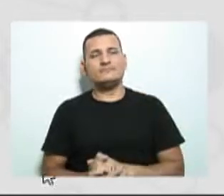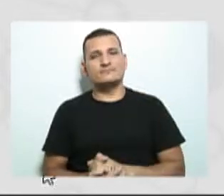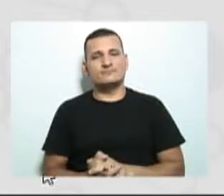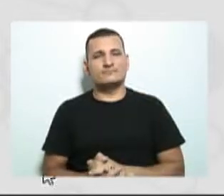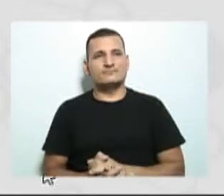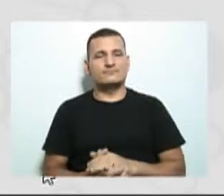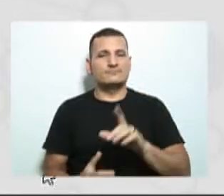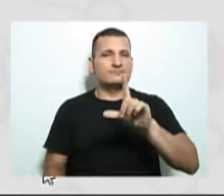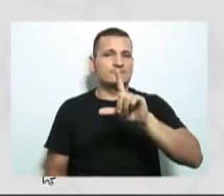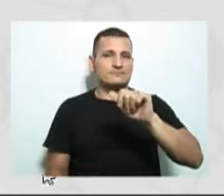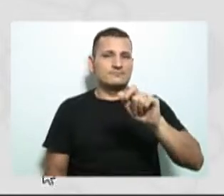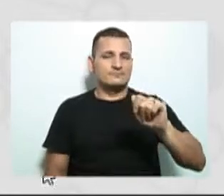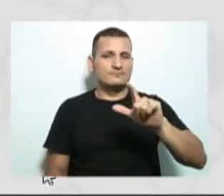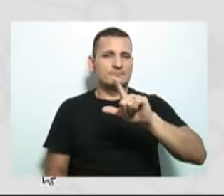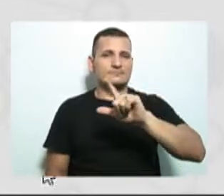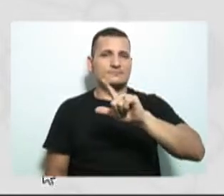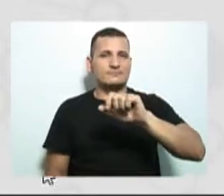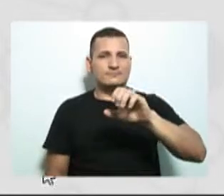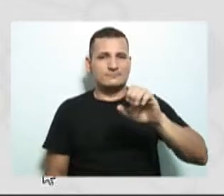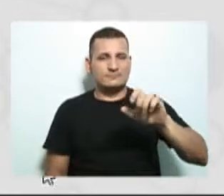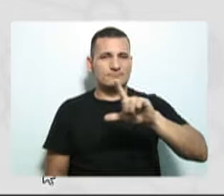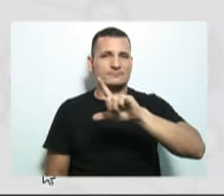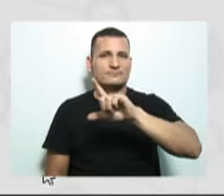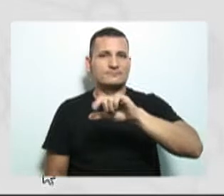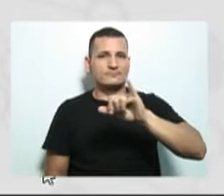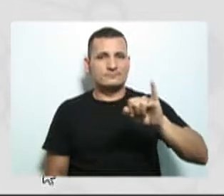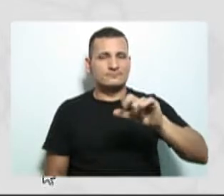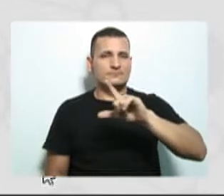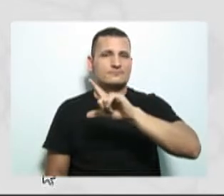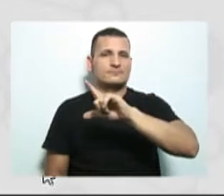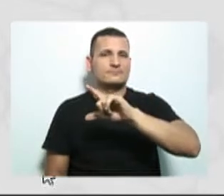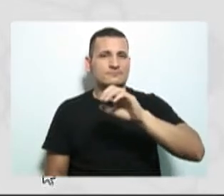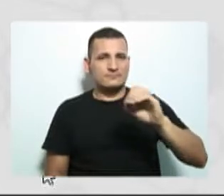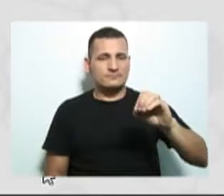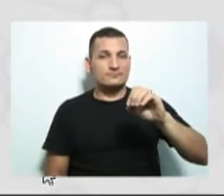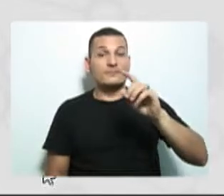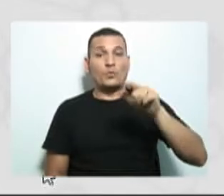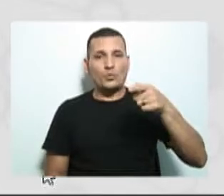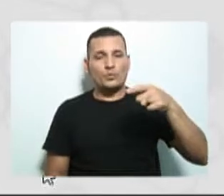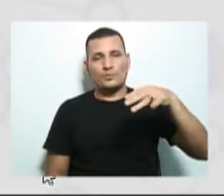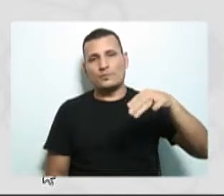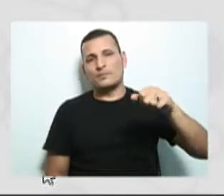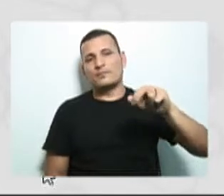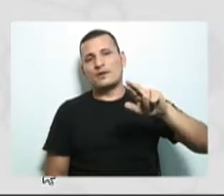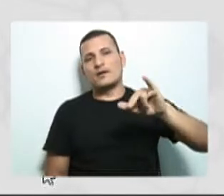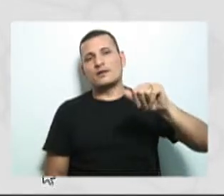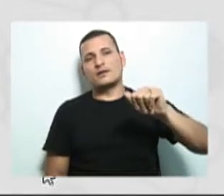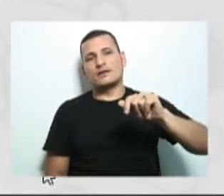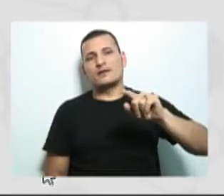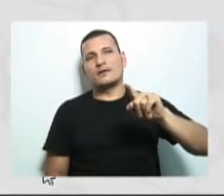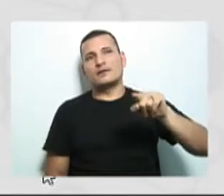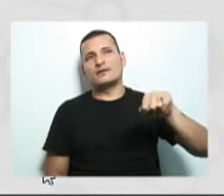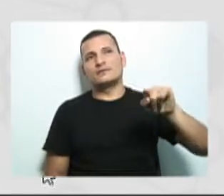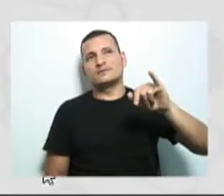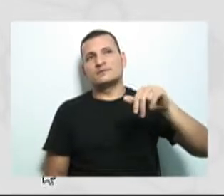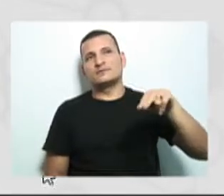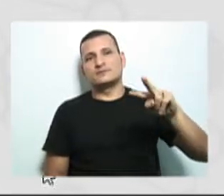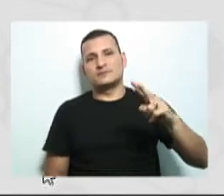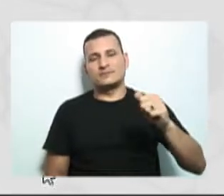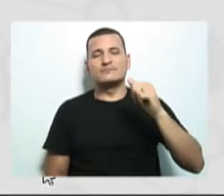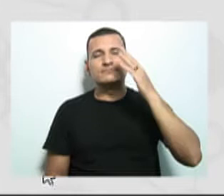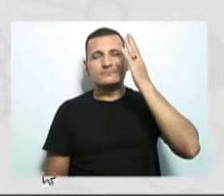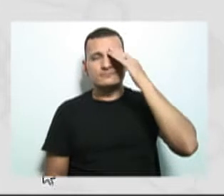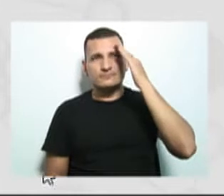claro, Mariazinha dão 5 filhinhos, beleza? Eu sei que alguns não acertaram tudo, realmente ficou faltando